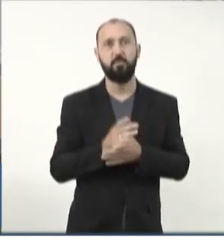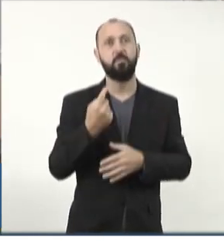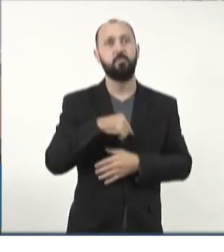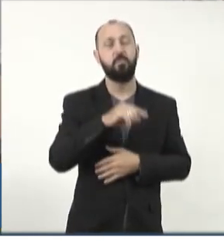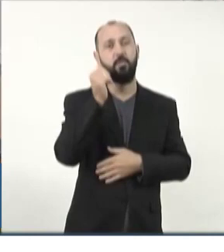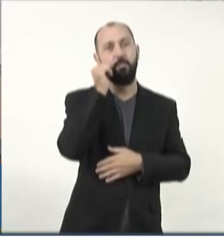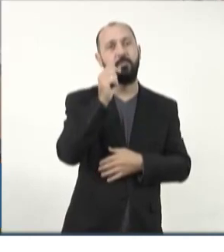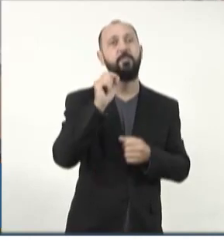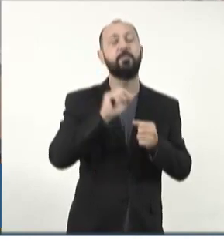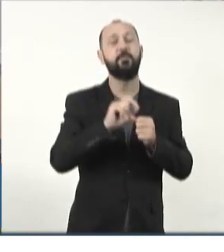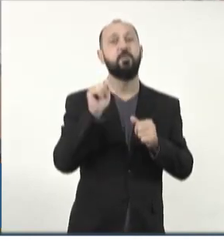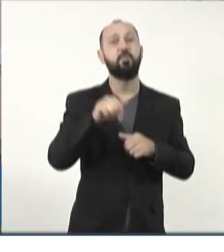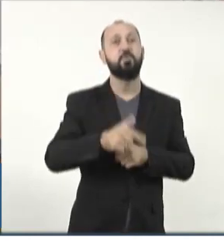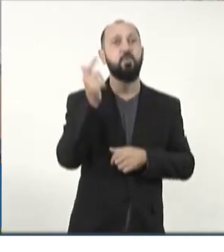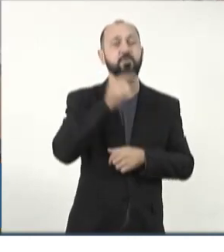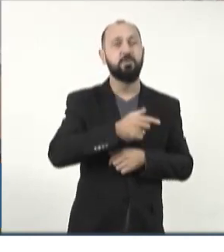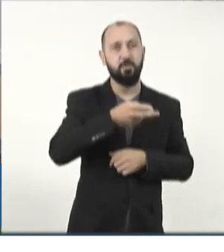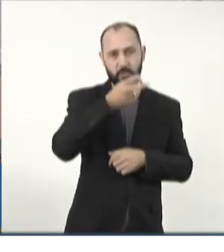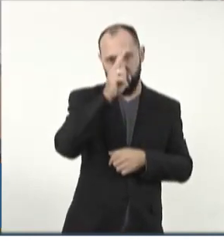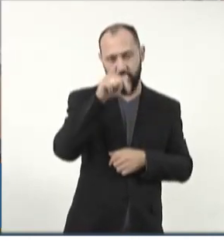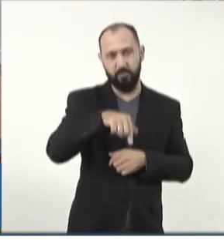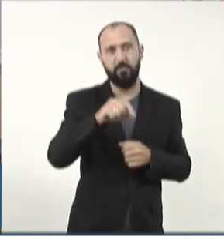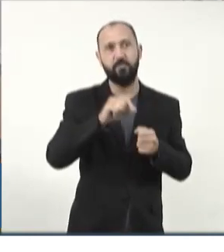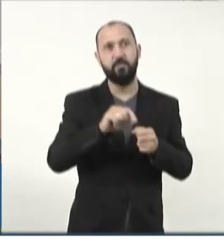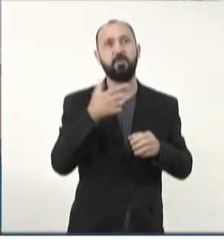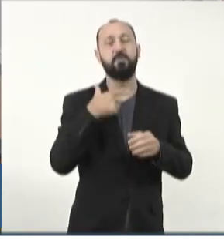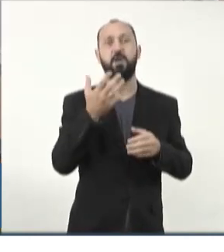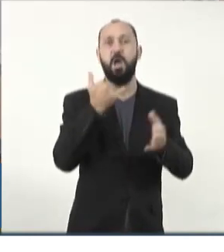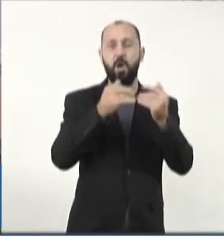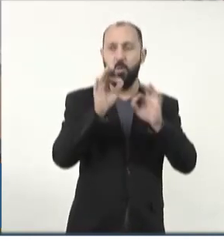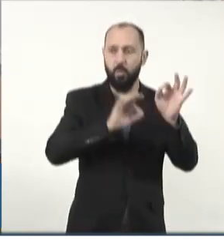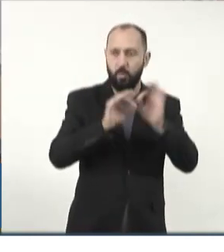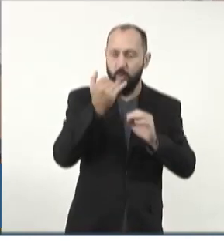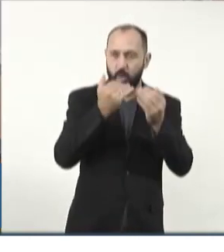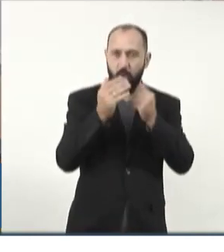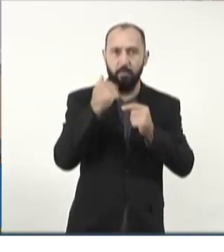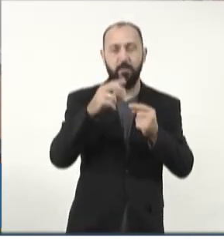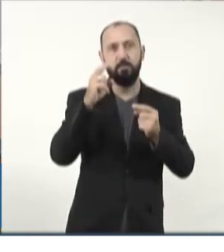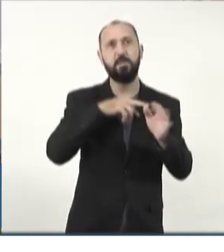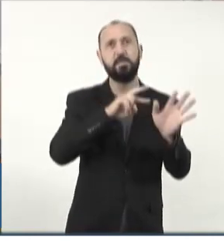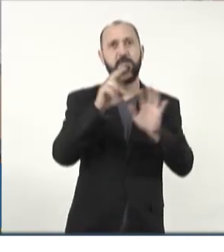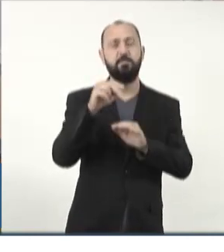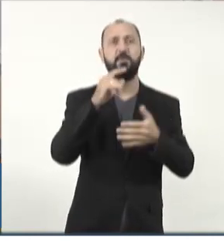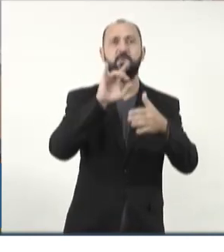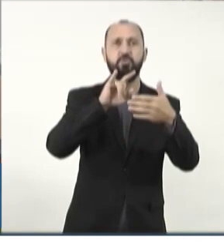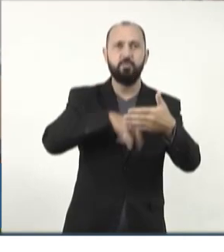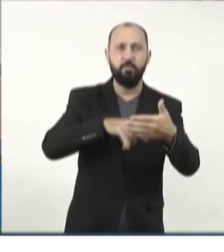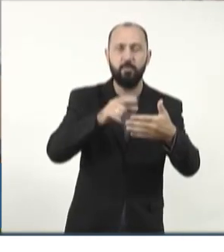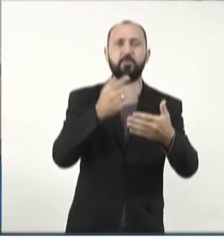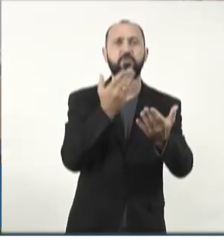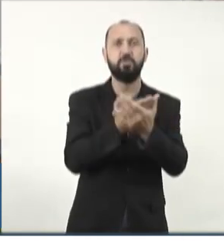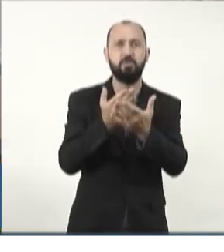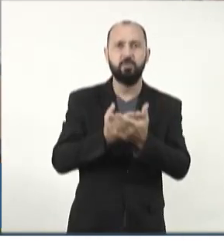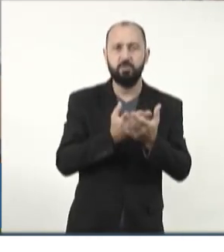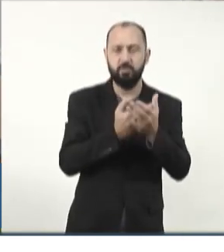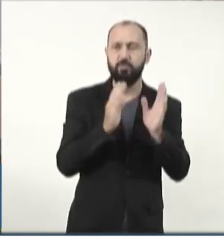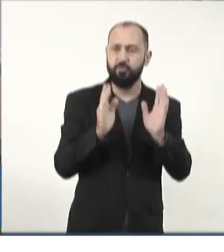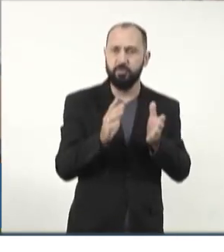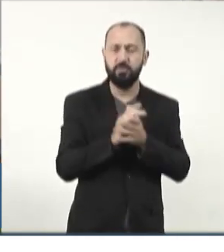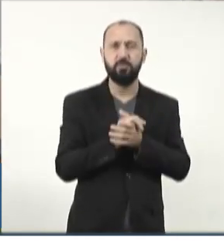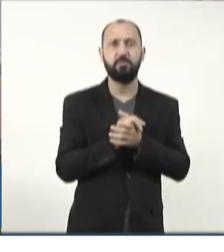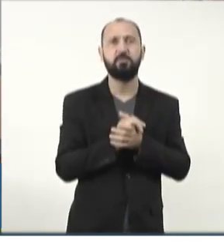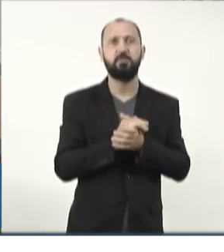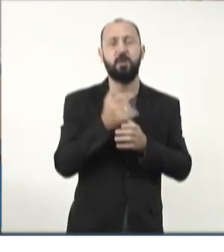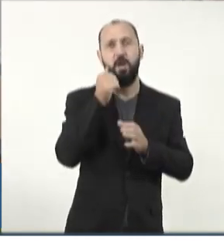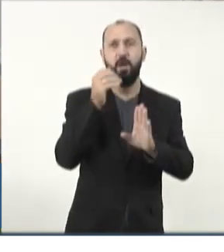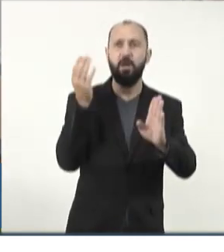Nós, mulheres, para estarmos aqui às 14h, a gente organizou lanche, a gente lembrou que a semana de prova, se terminou de estudar ou se não estudou,